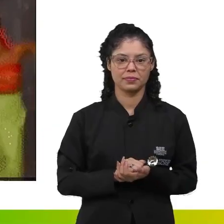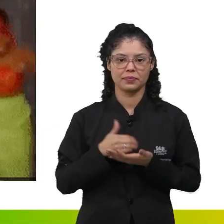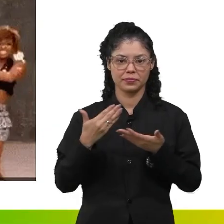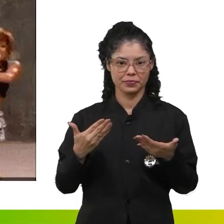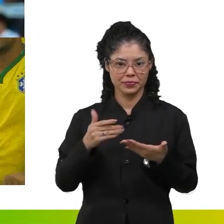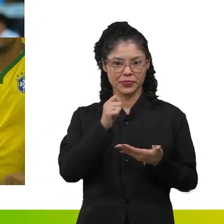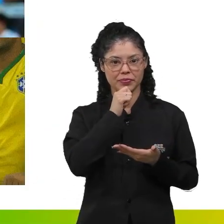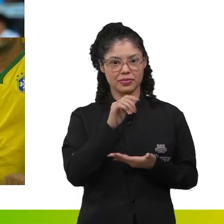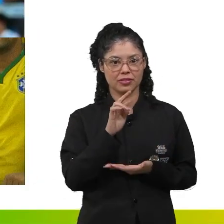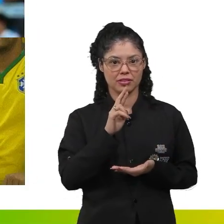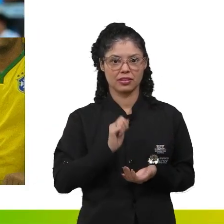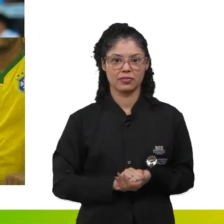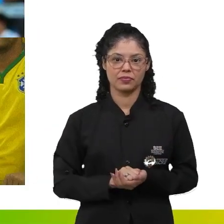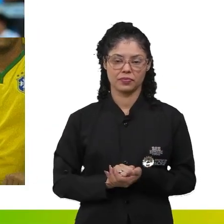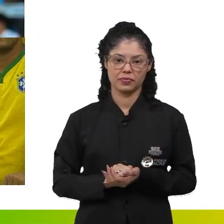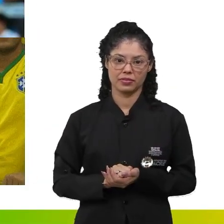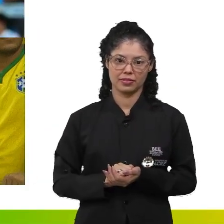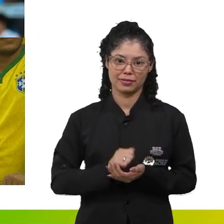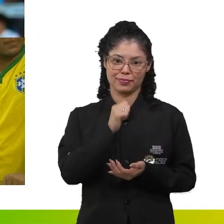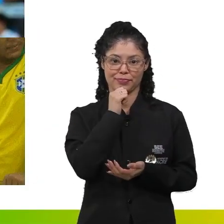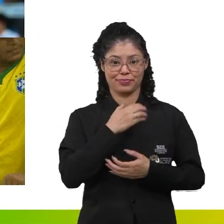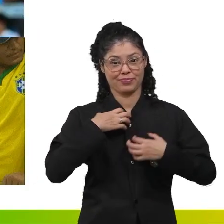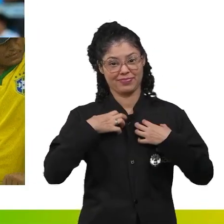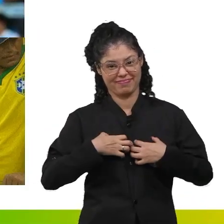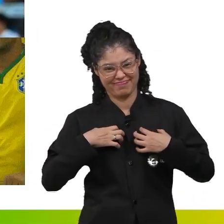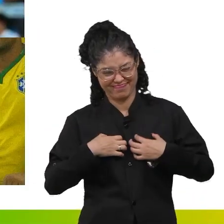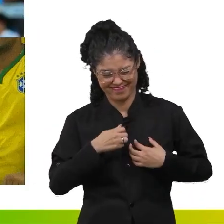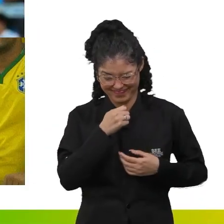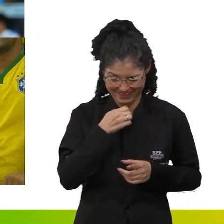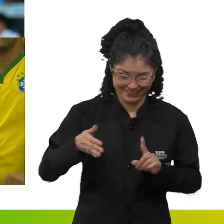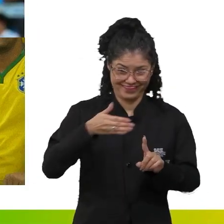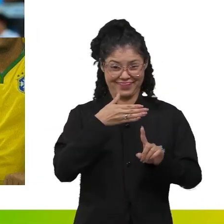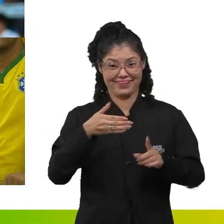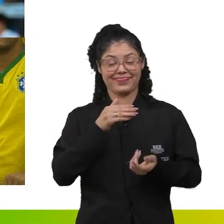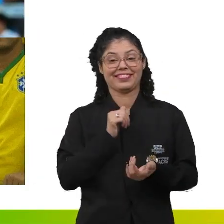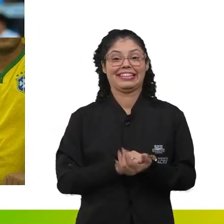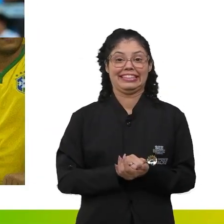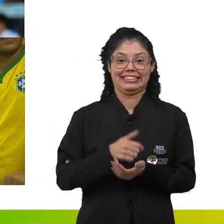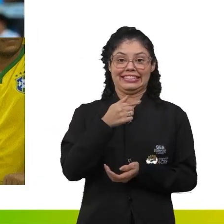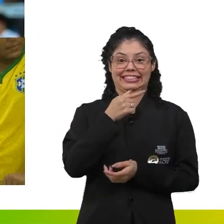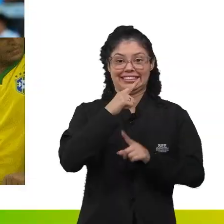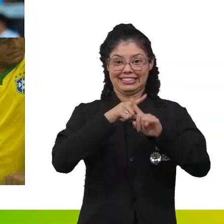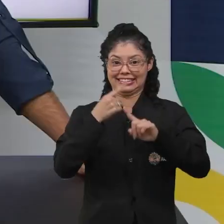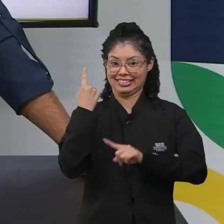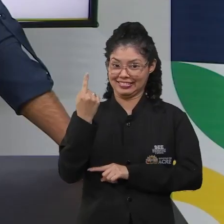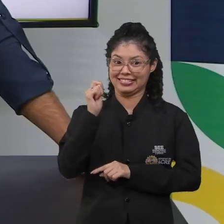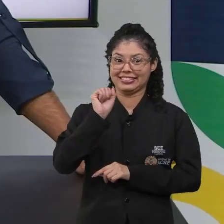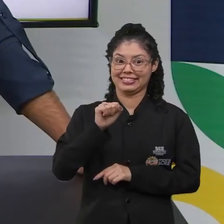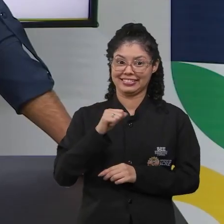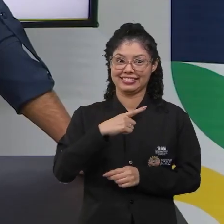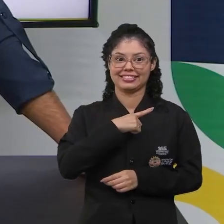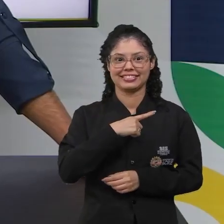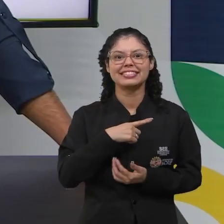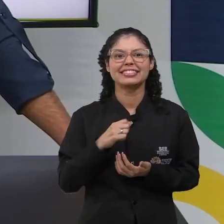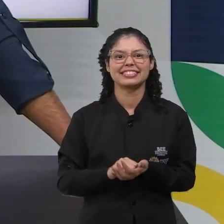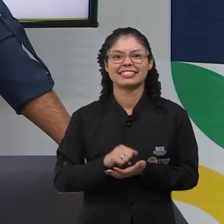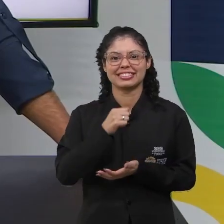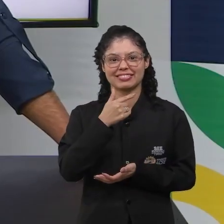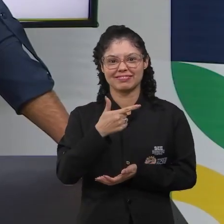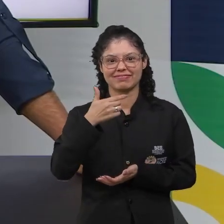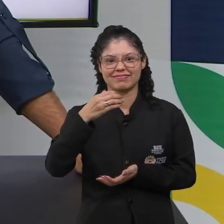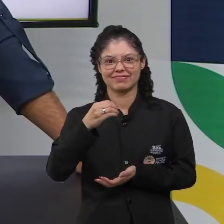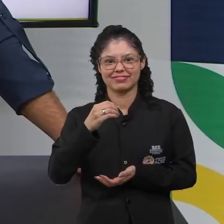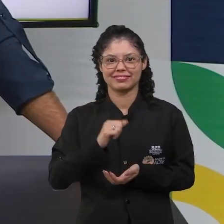artilheiros da Copa. E aí o tópico sensível, 2014, é gatilho falar de 7-1? É gatilho. A gente, ali